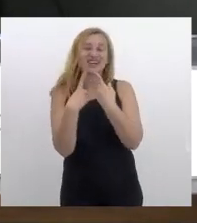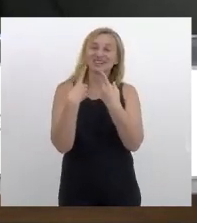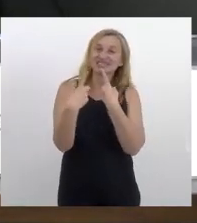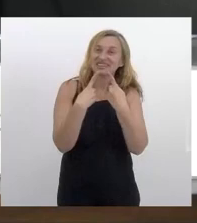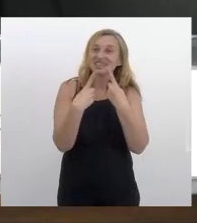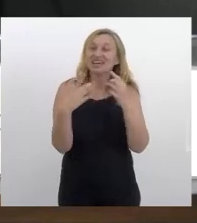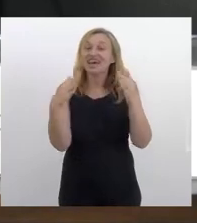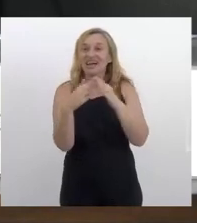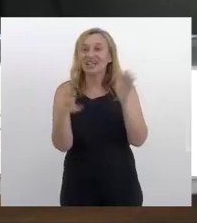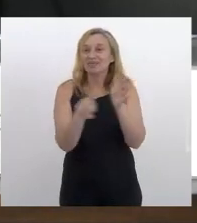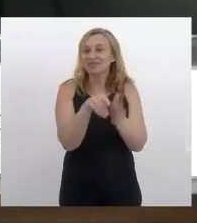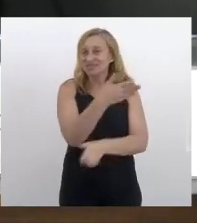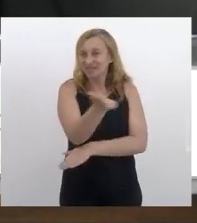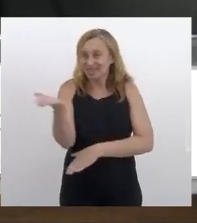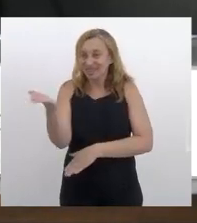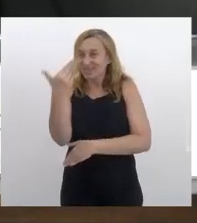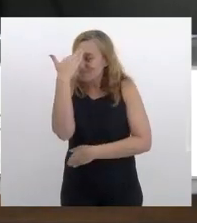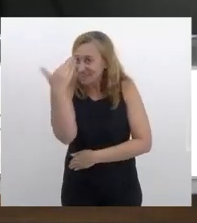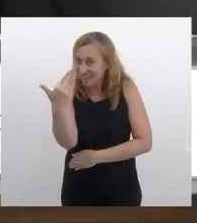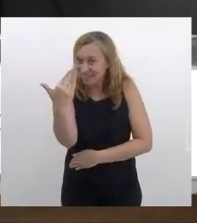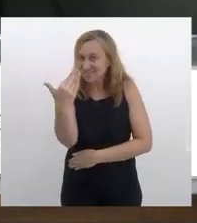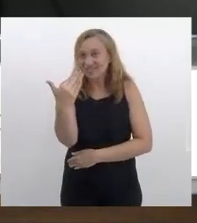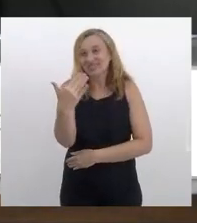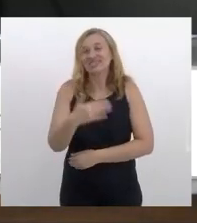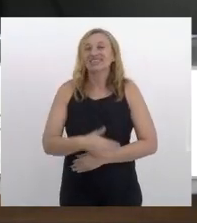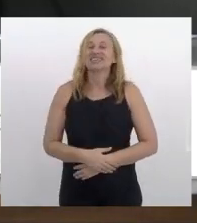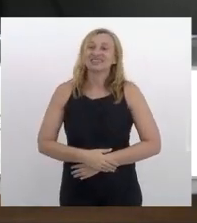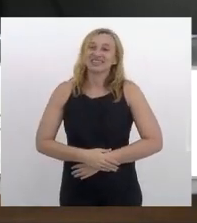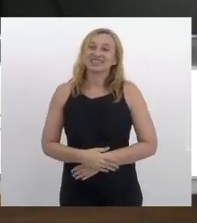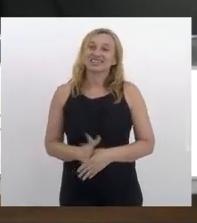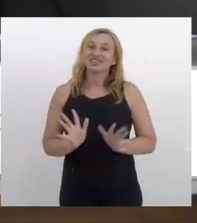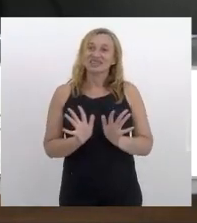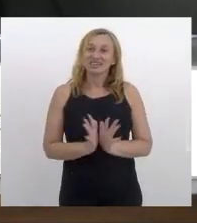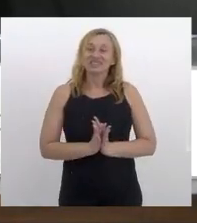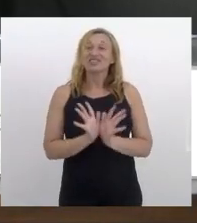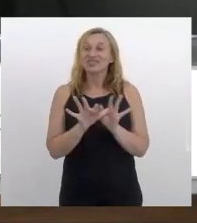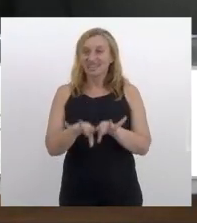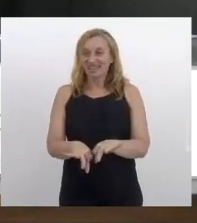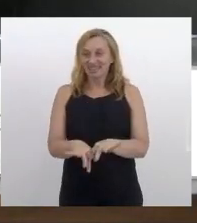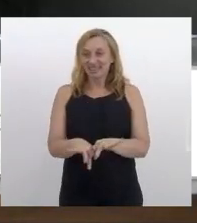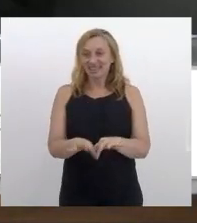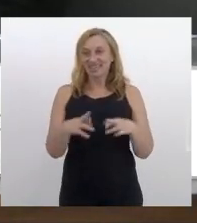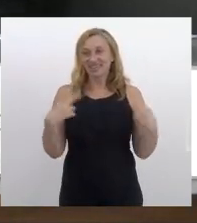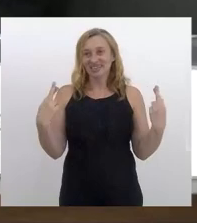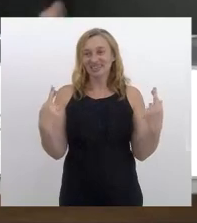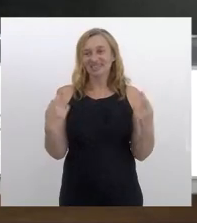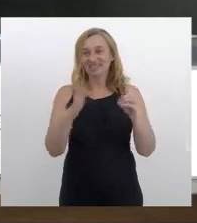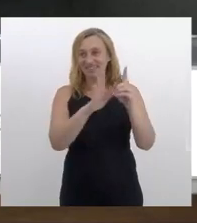Casa de vocês. Muito obrigado e declaro encerrada a sessão.